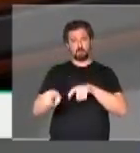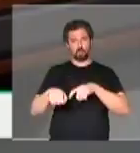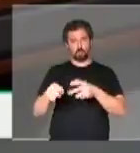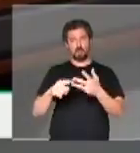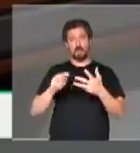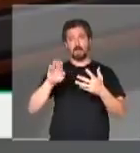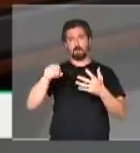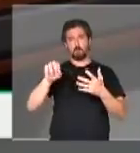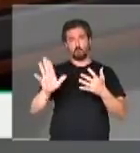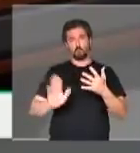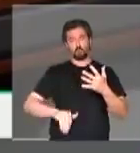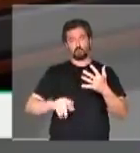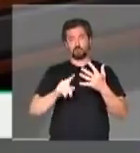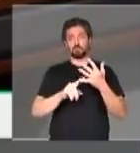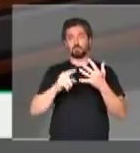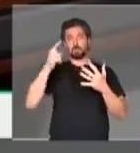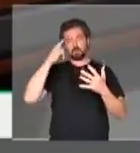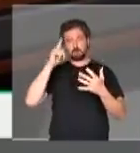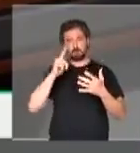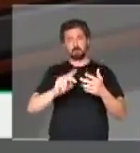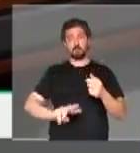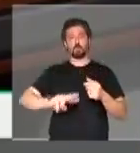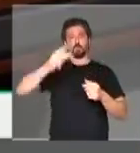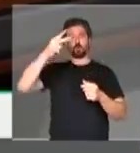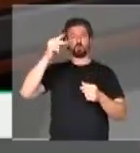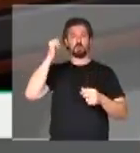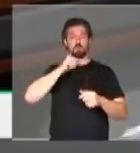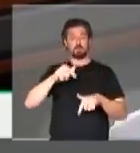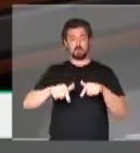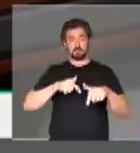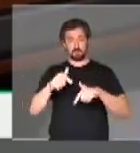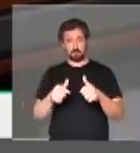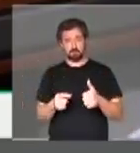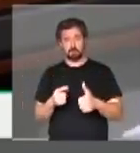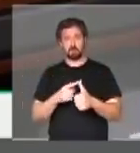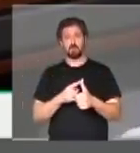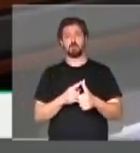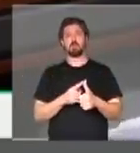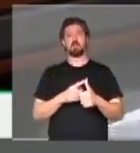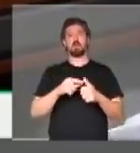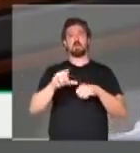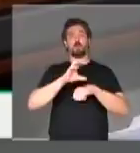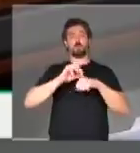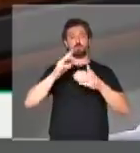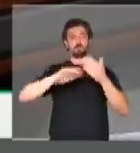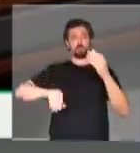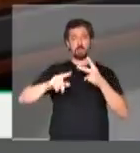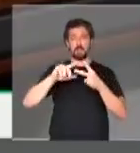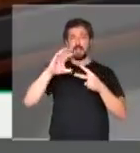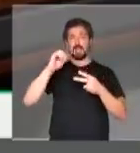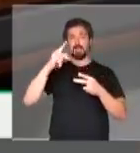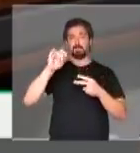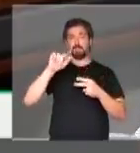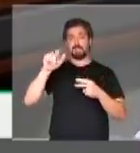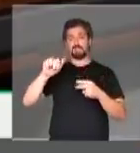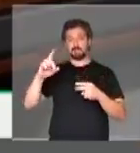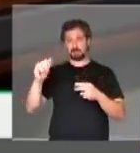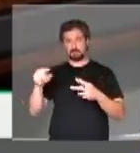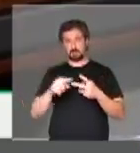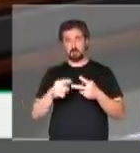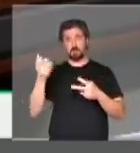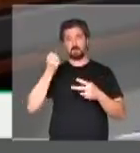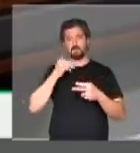o fim do abono, a não consideração da dupla jornada das mulheres, a desconstitucionalização, a capitalização, a pensão por